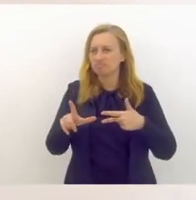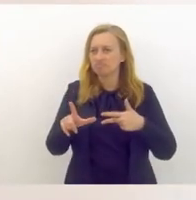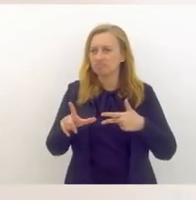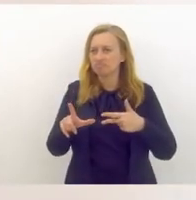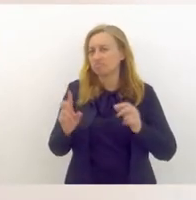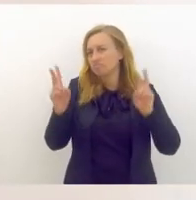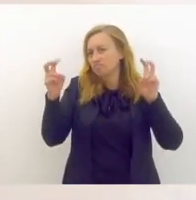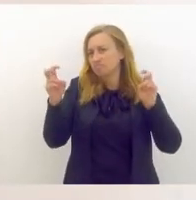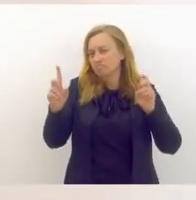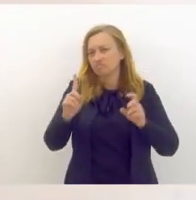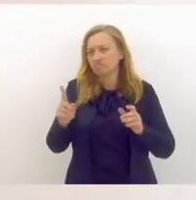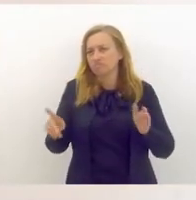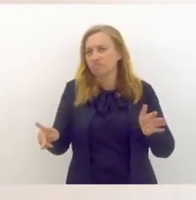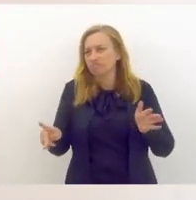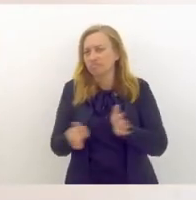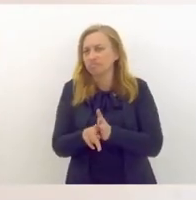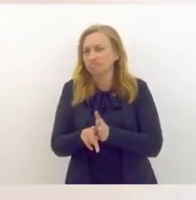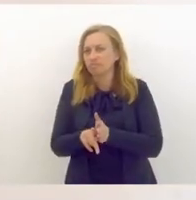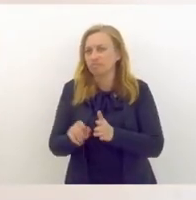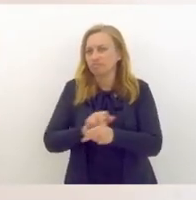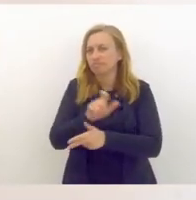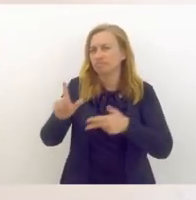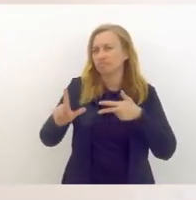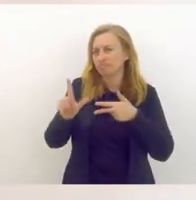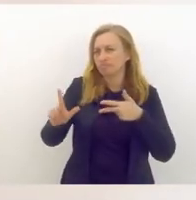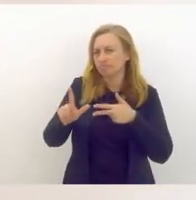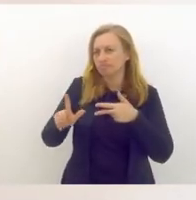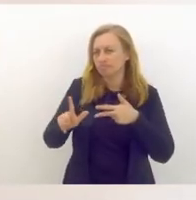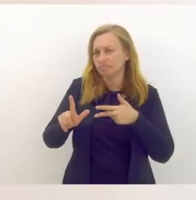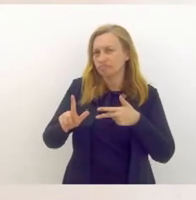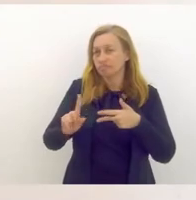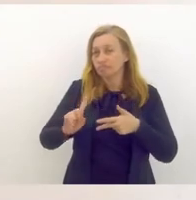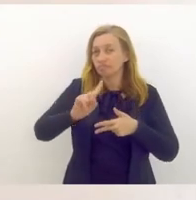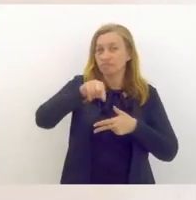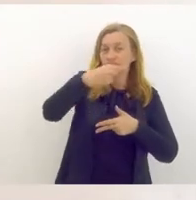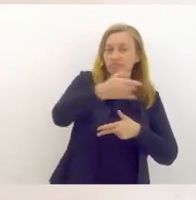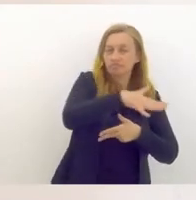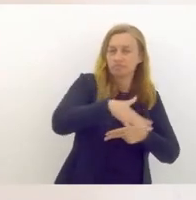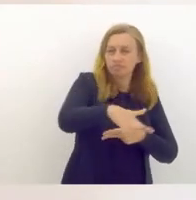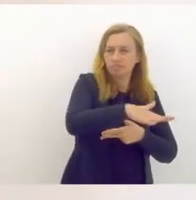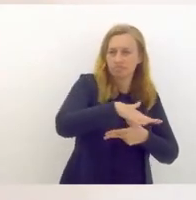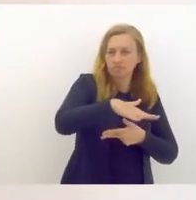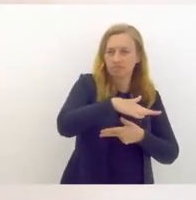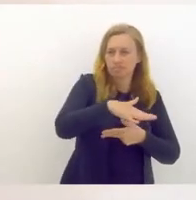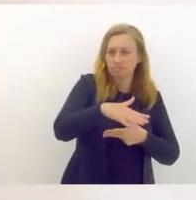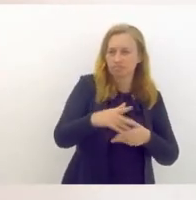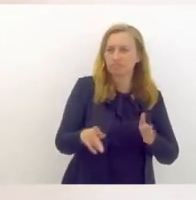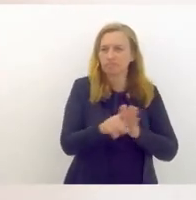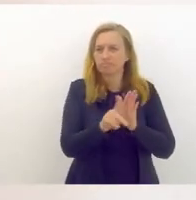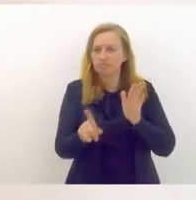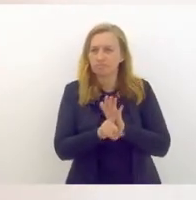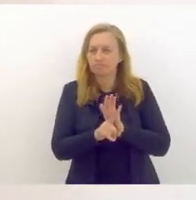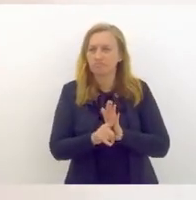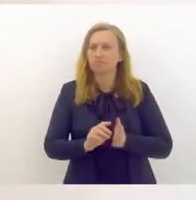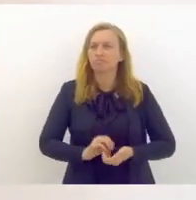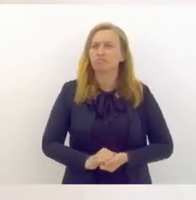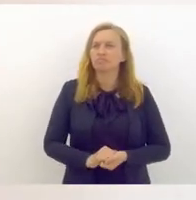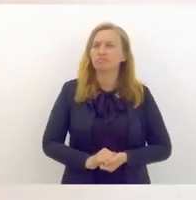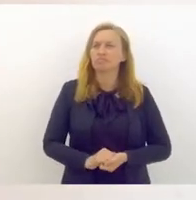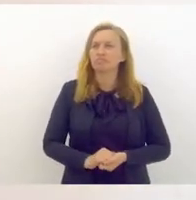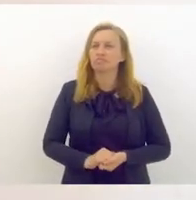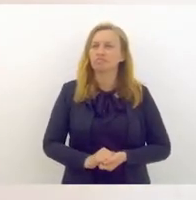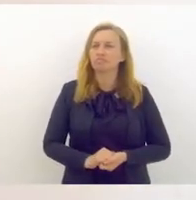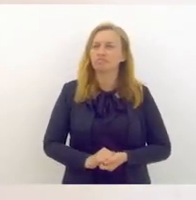legislativo. Ele tá encampando uma outra questão nesse projeto de lei. E